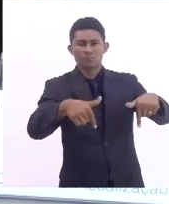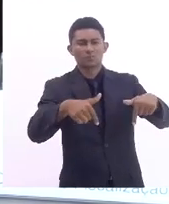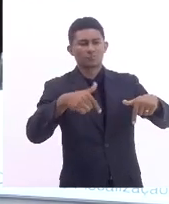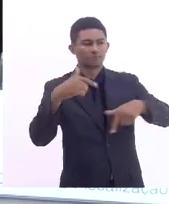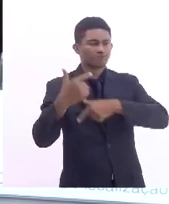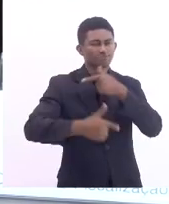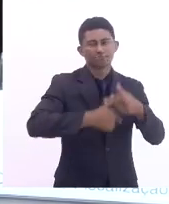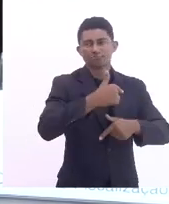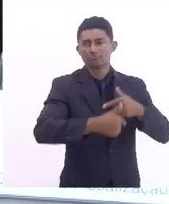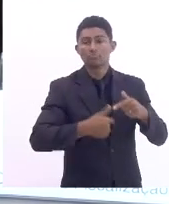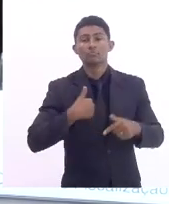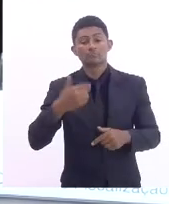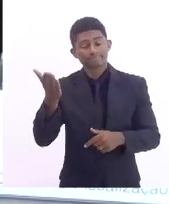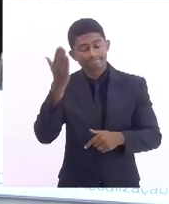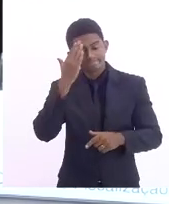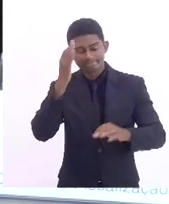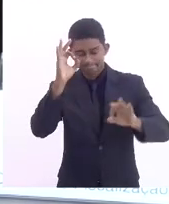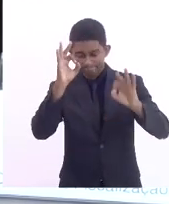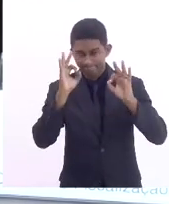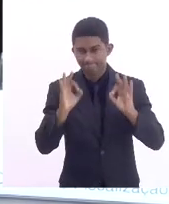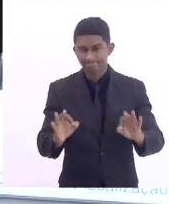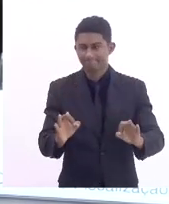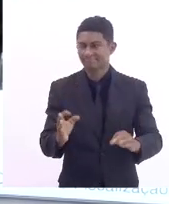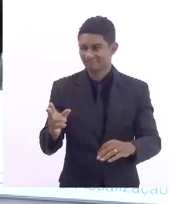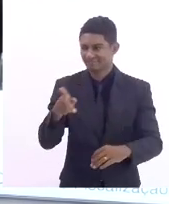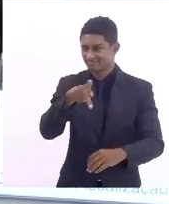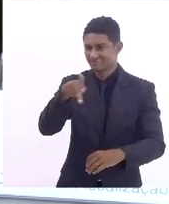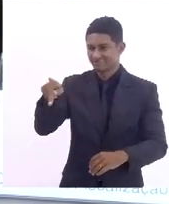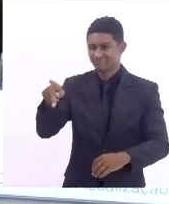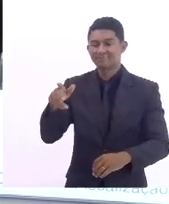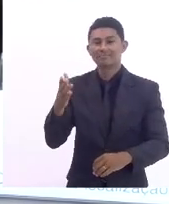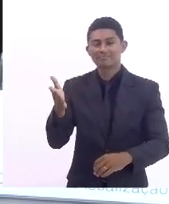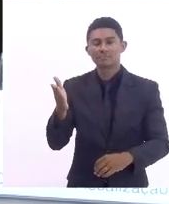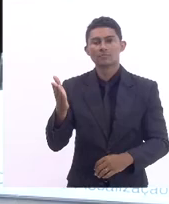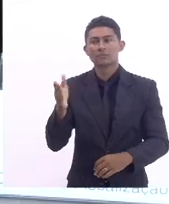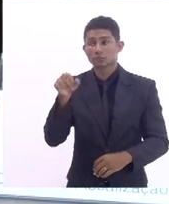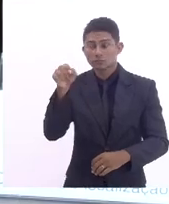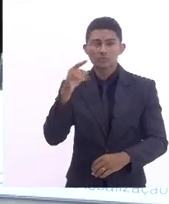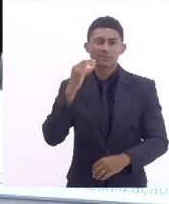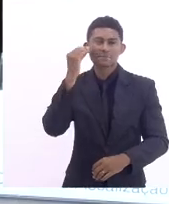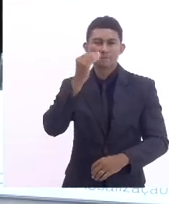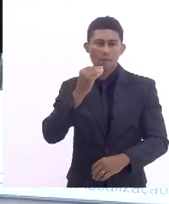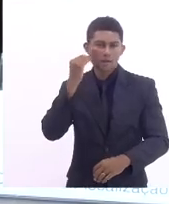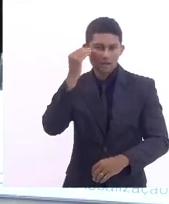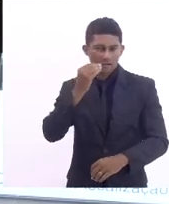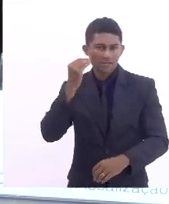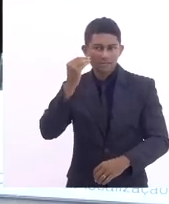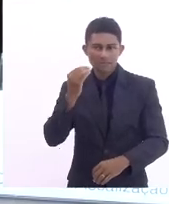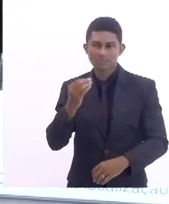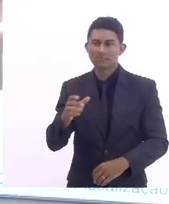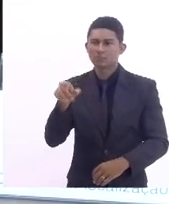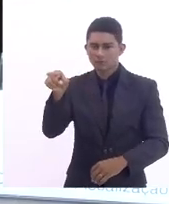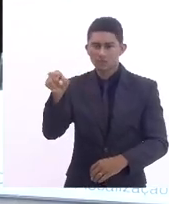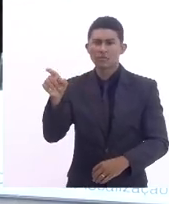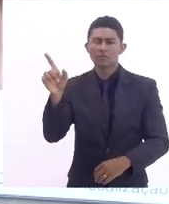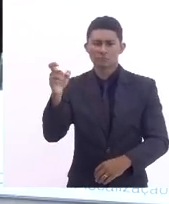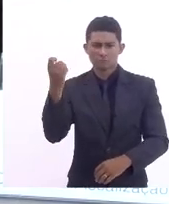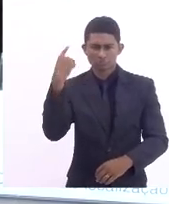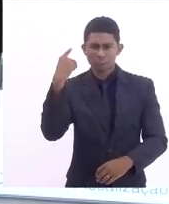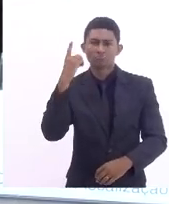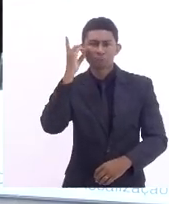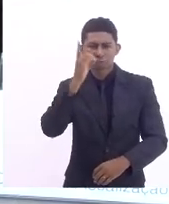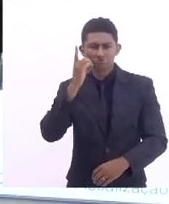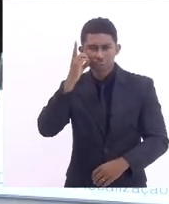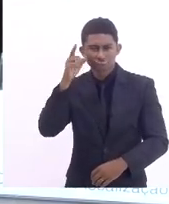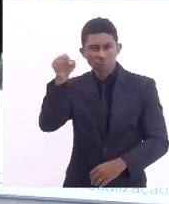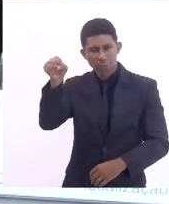tenho absoluta certeza Presidente Gilberto Palmares que com a sua experiência um político um